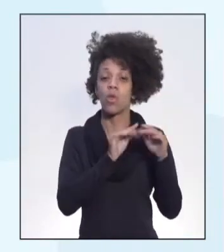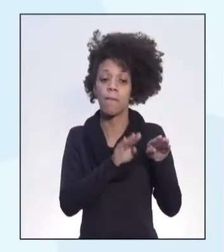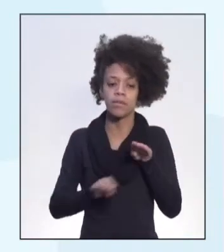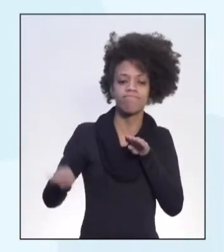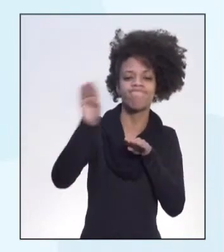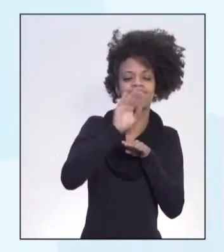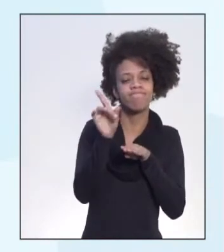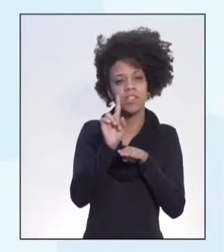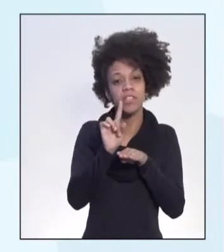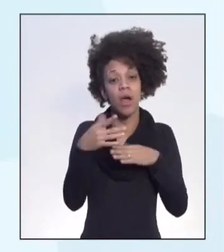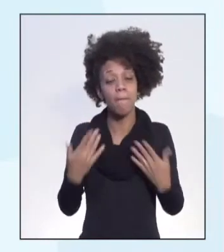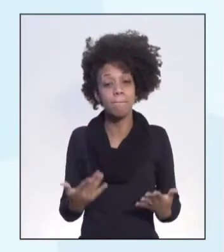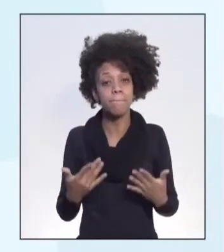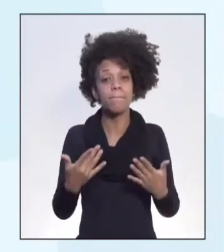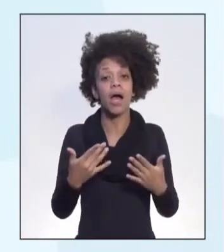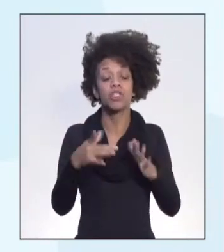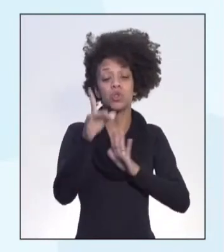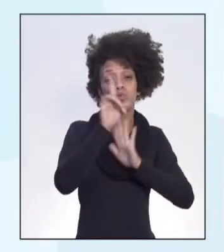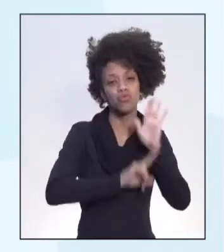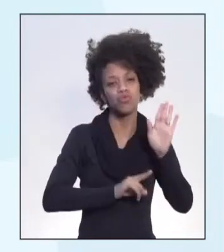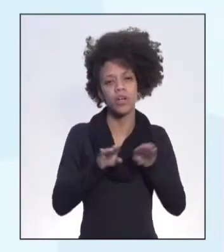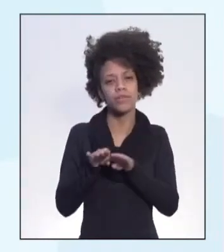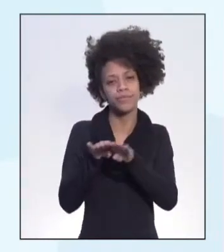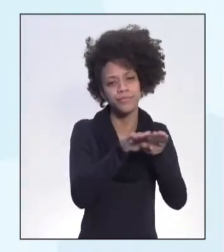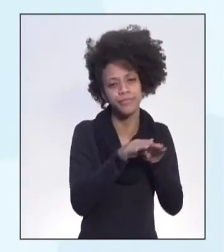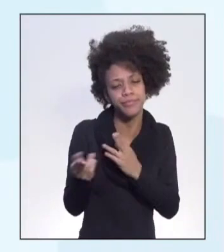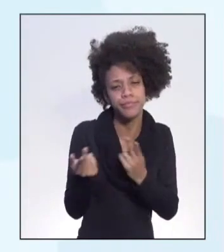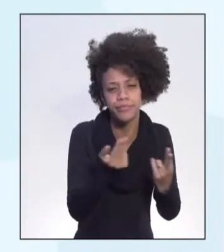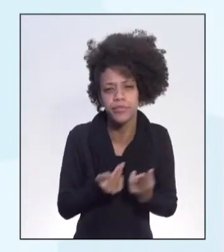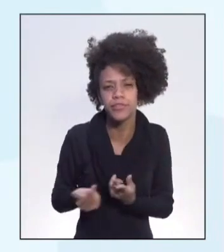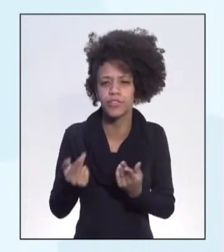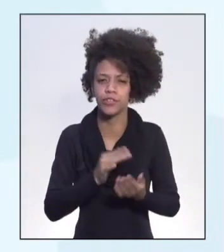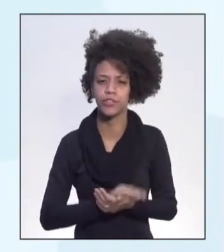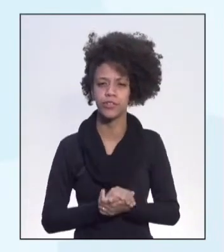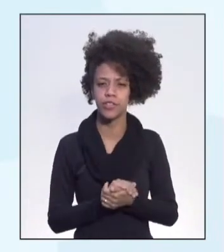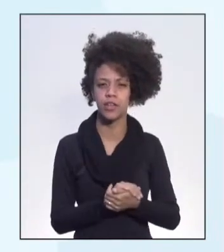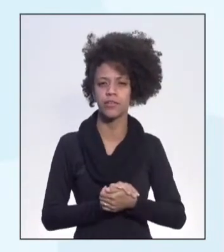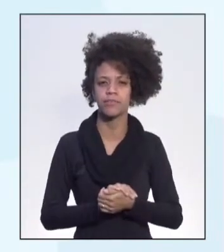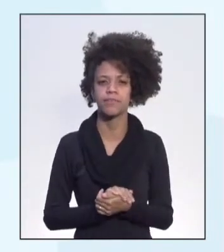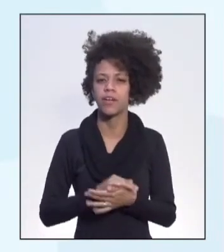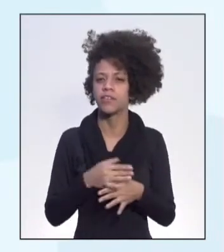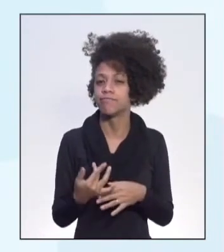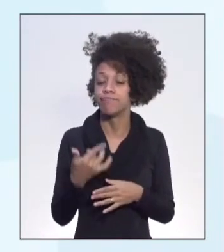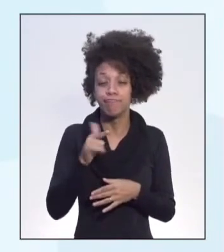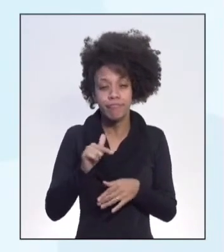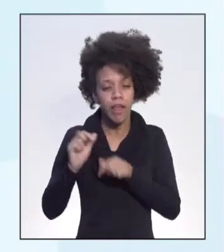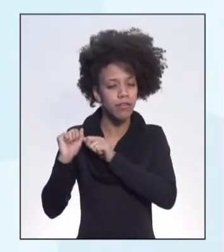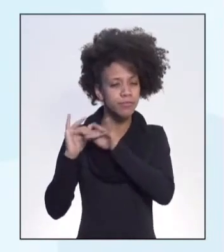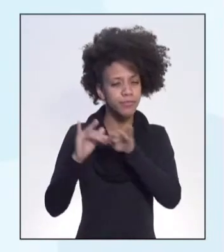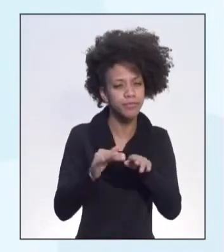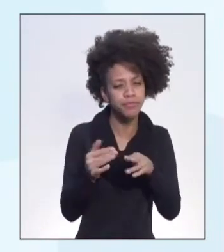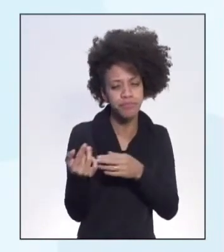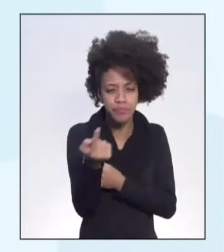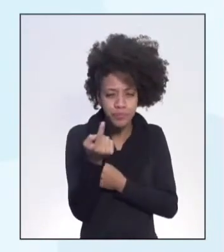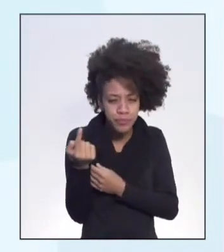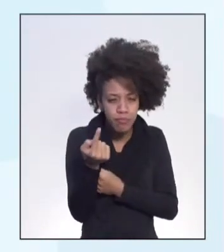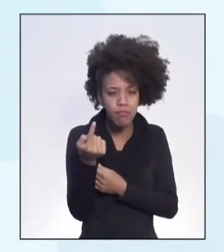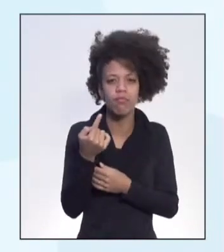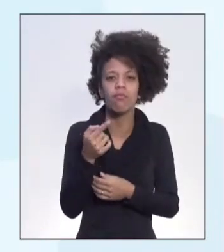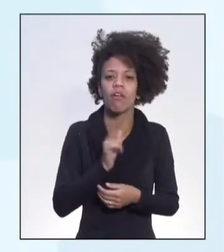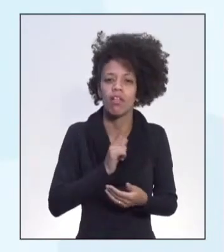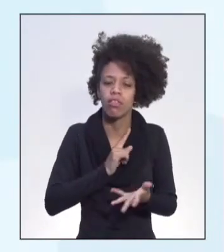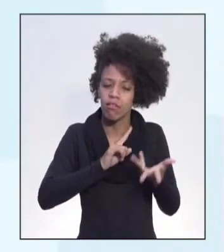superioridade, é pela garantia dos direitos iguais entre homens e mulheres. Não existe um movimento feminista unificado, existem